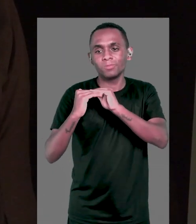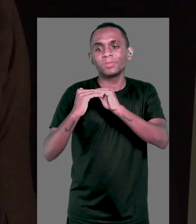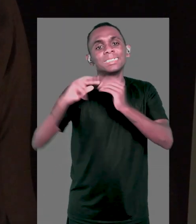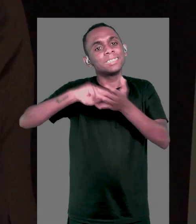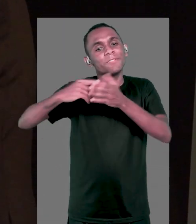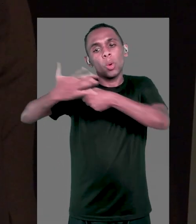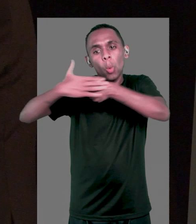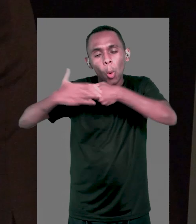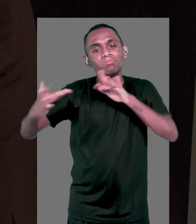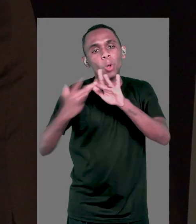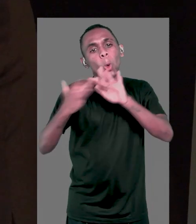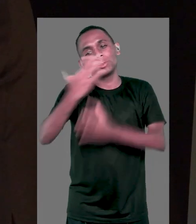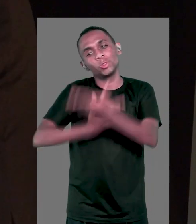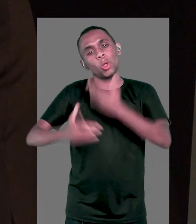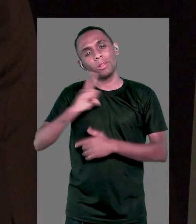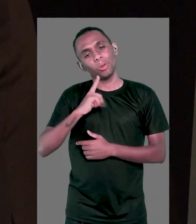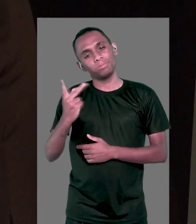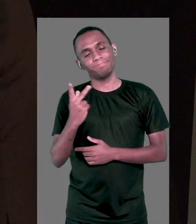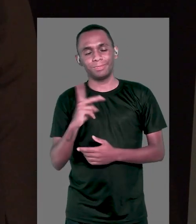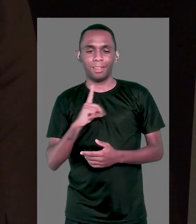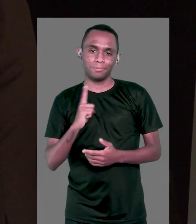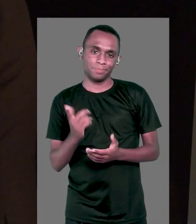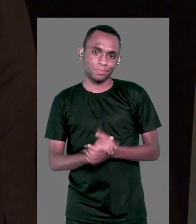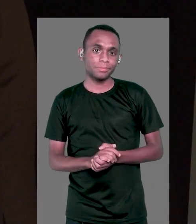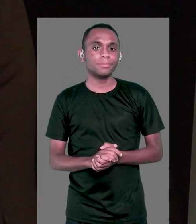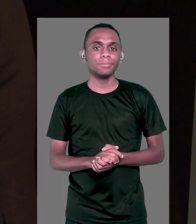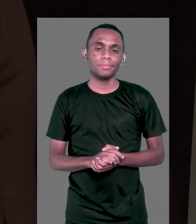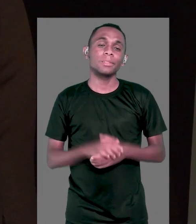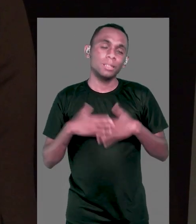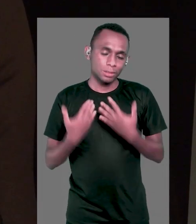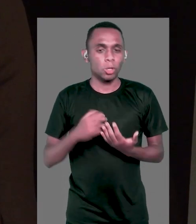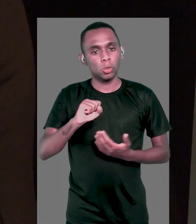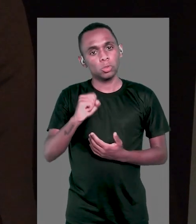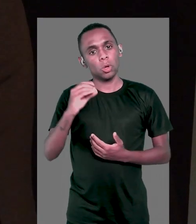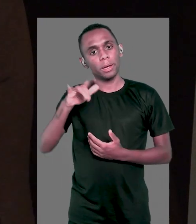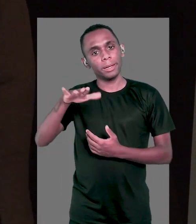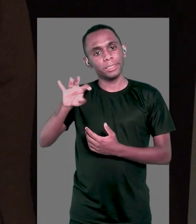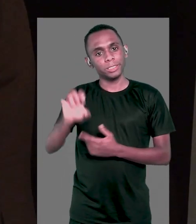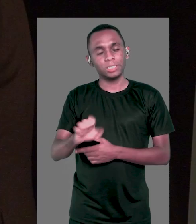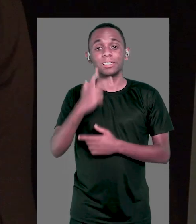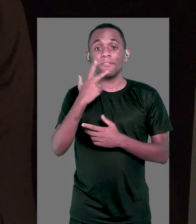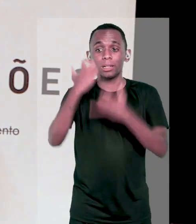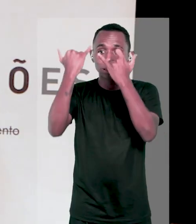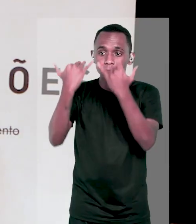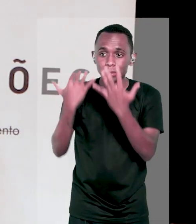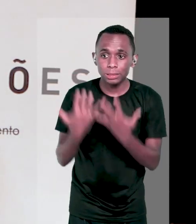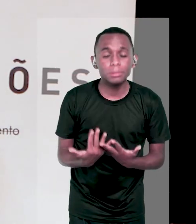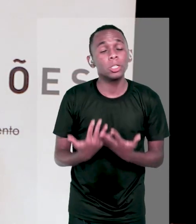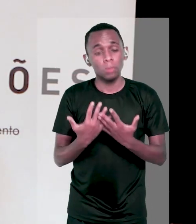ó ele então enfim que entra na exceção e penetra no que não é possível